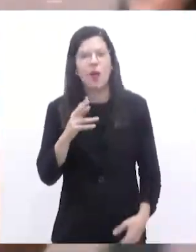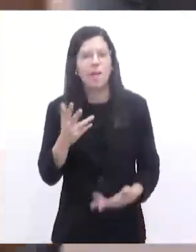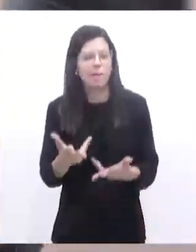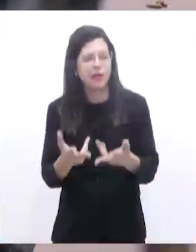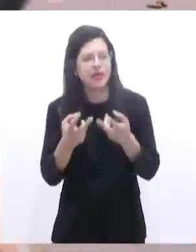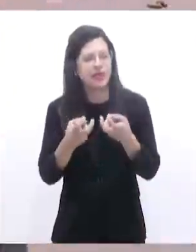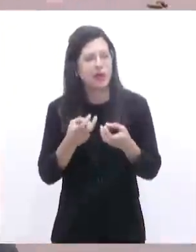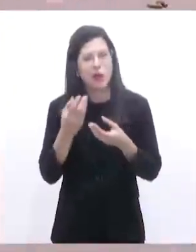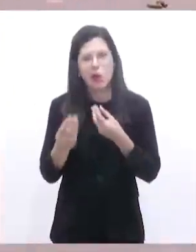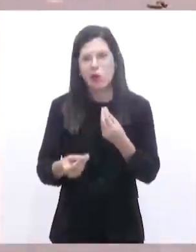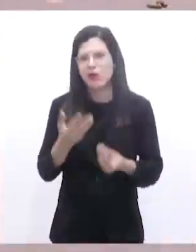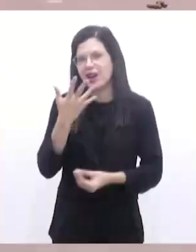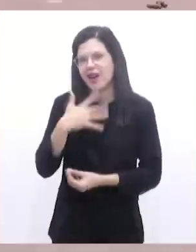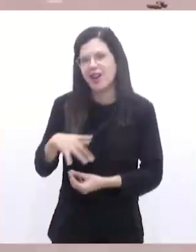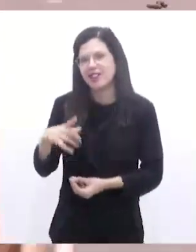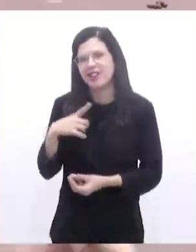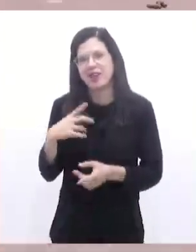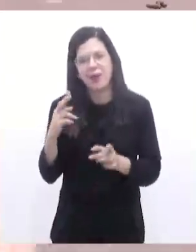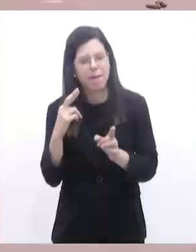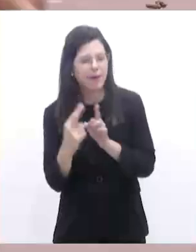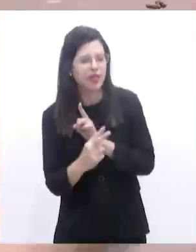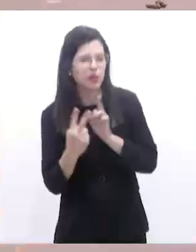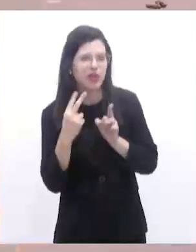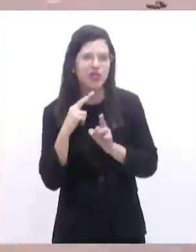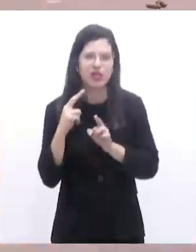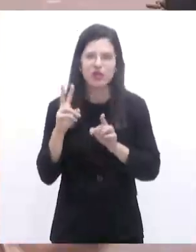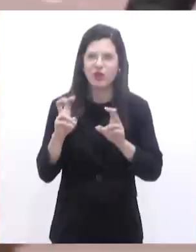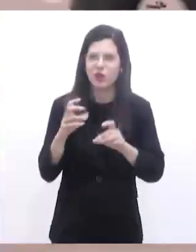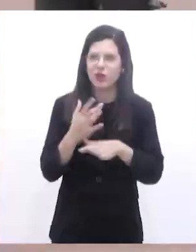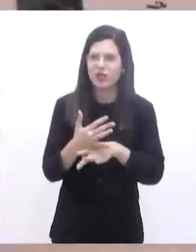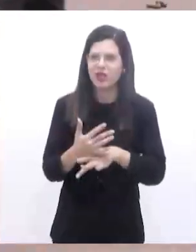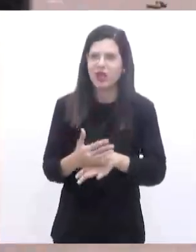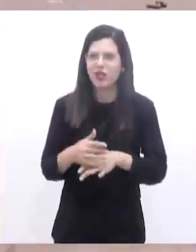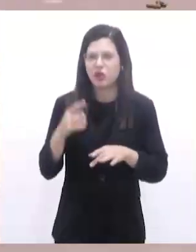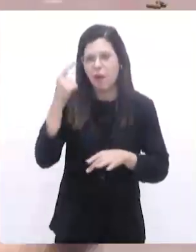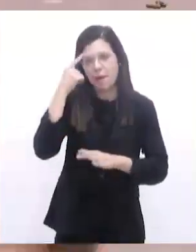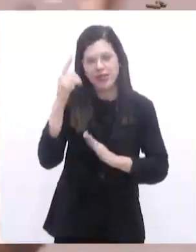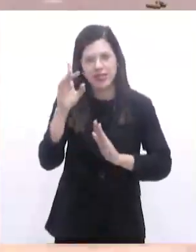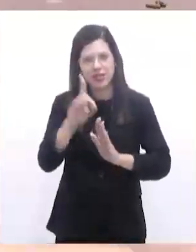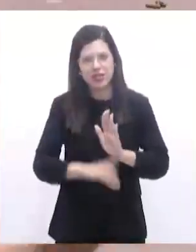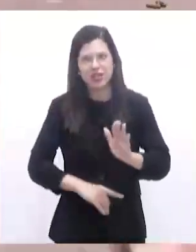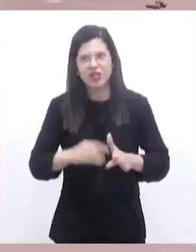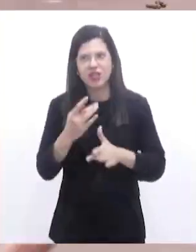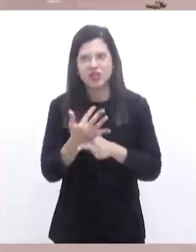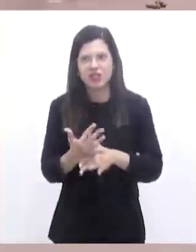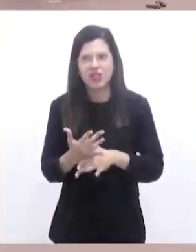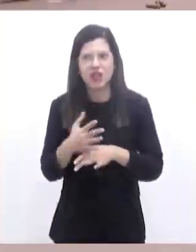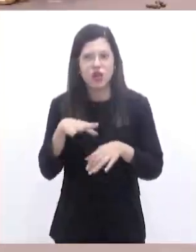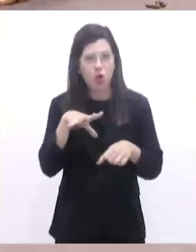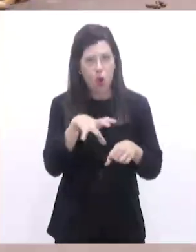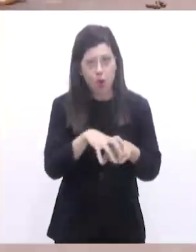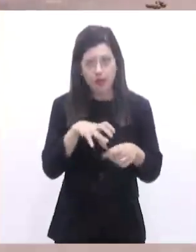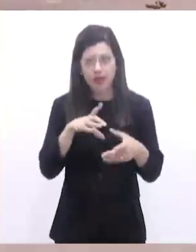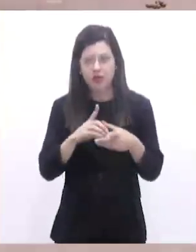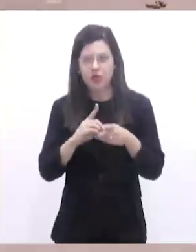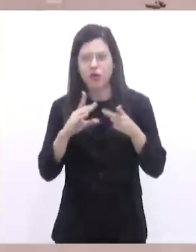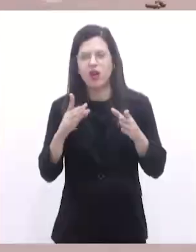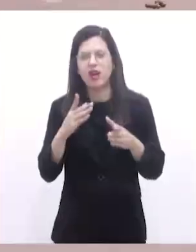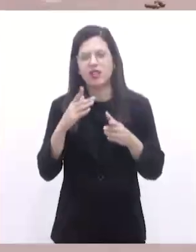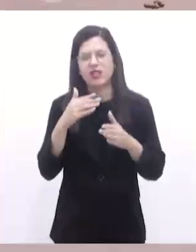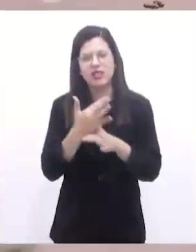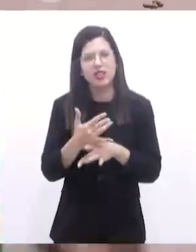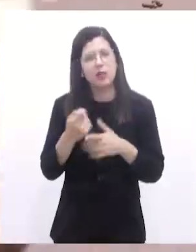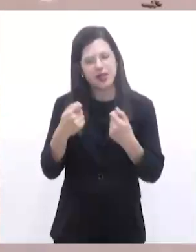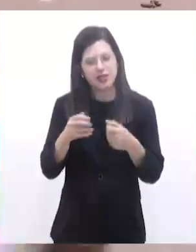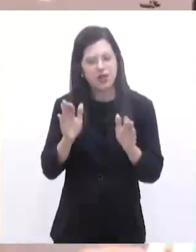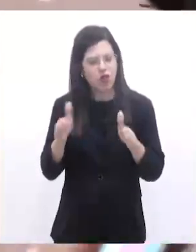as crianças têm um olhar sobre a cidade, e quando a gente pensa em direito à cidade, em ocupação democrática da cidade, a gente tem que pensar também nas crianças. E a